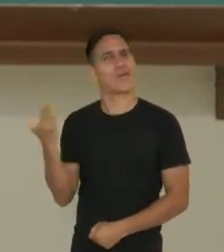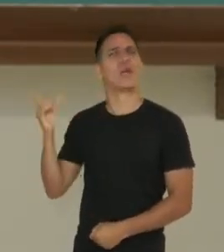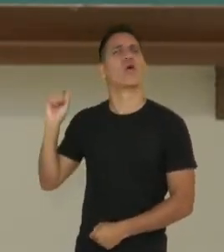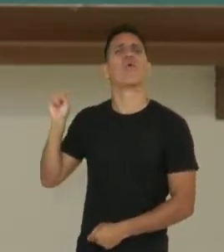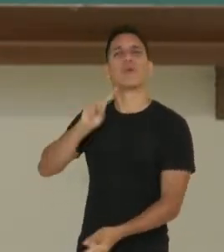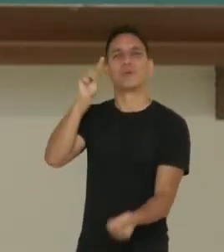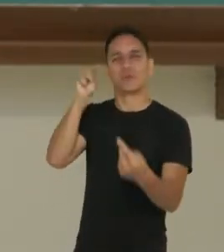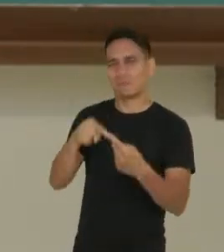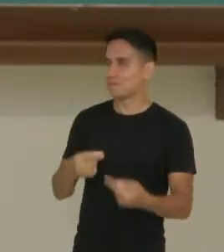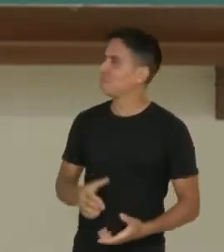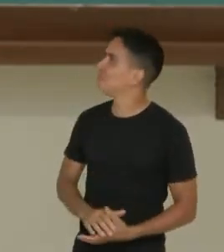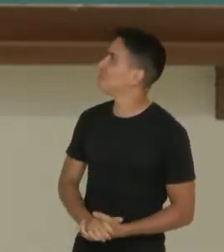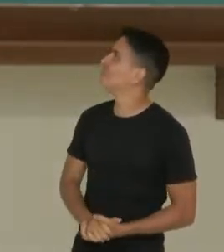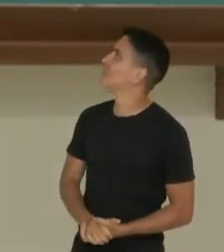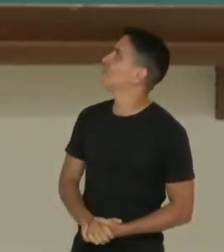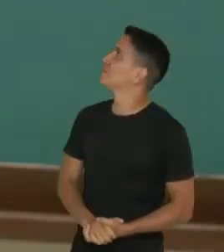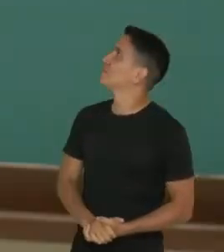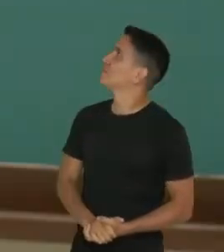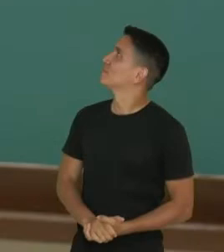nossos objetivos?